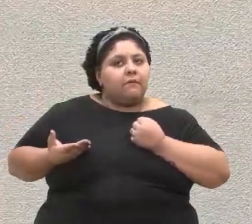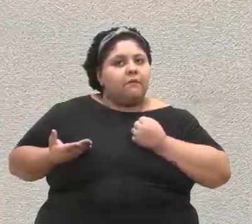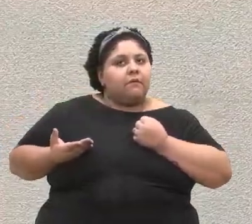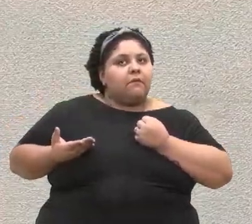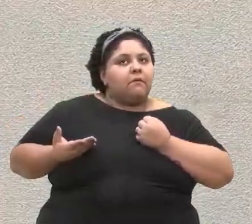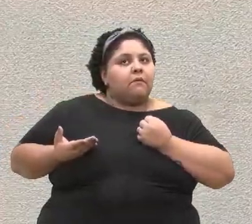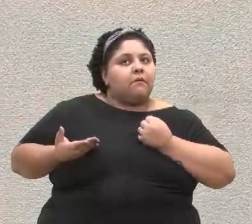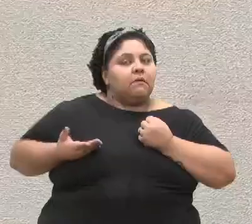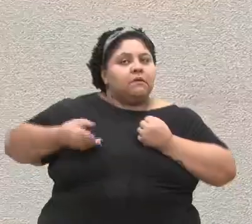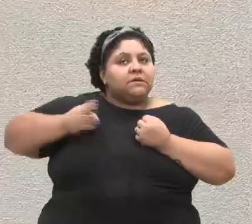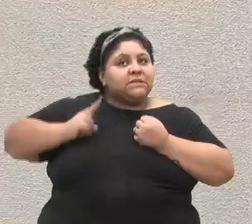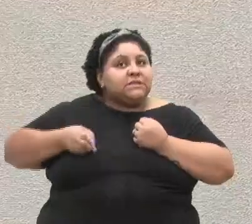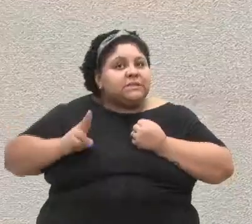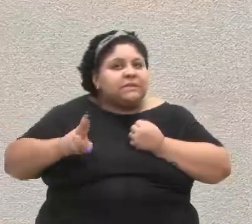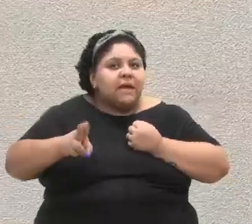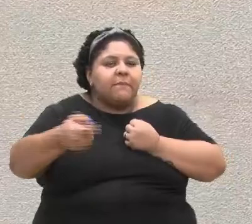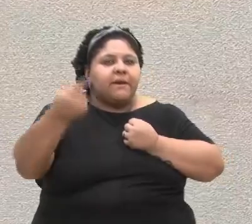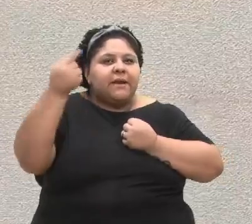mais Brasil.